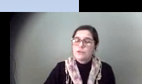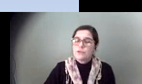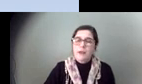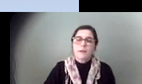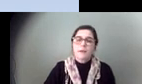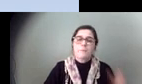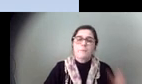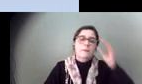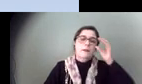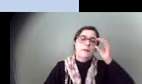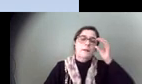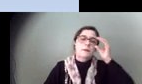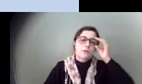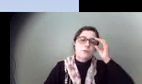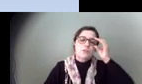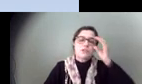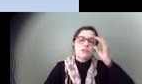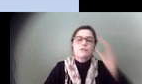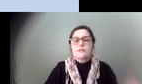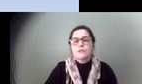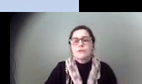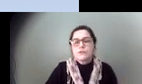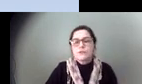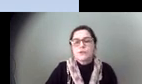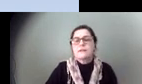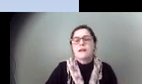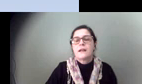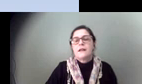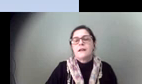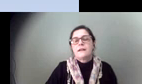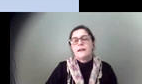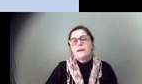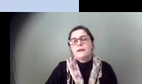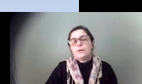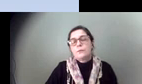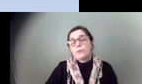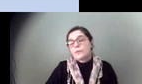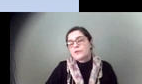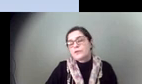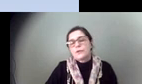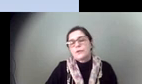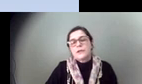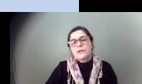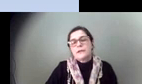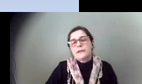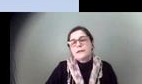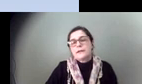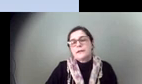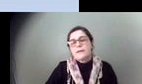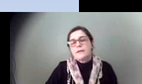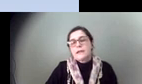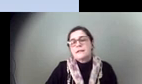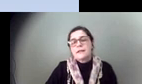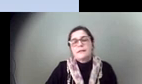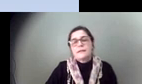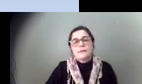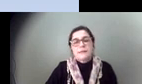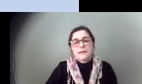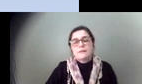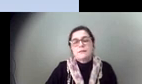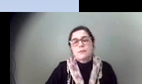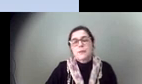devolutiva, do feedback. Então, ser objetivo nas anotações, né? O professor coordenador, ele tem que tentar avaliar